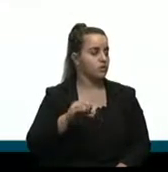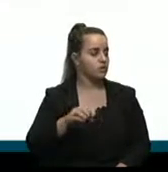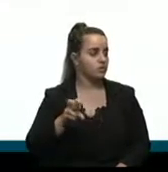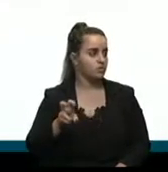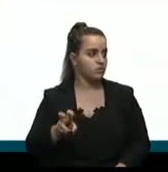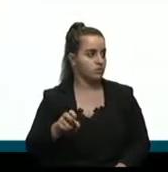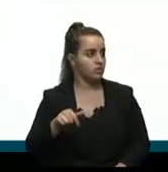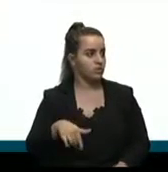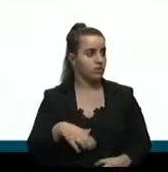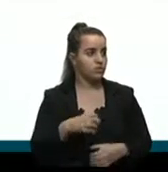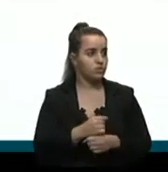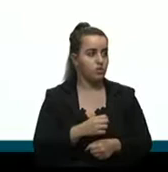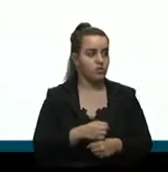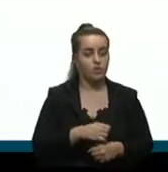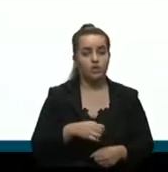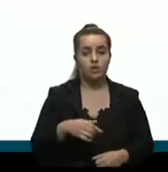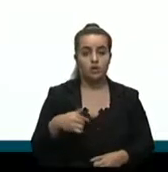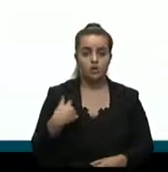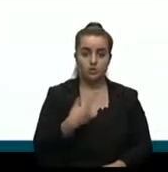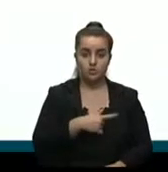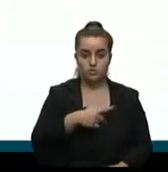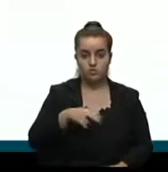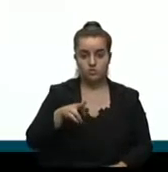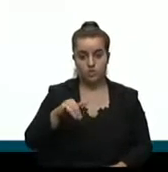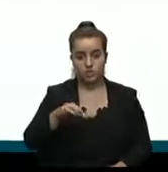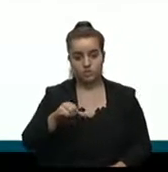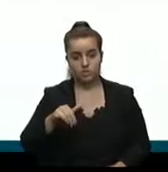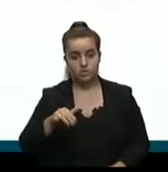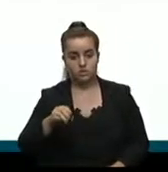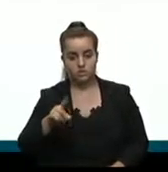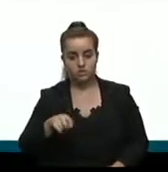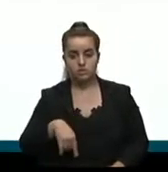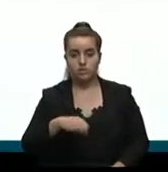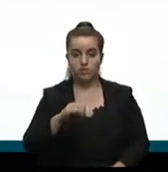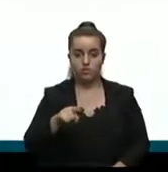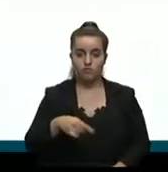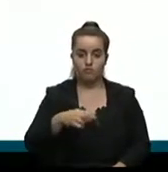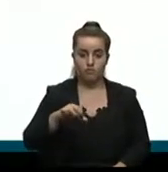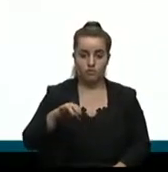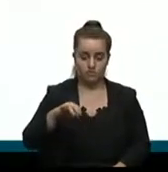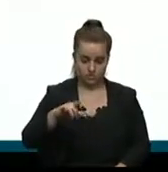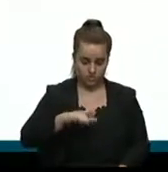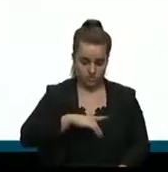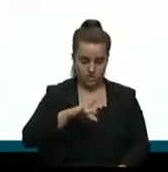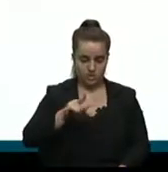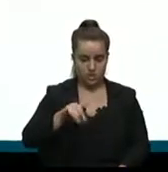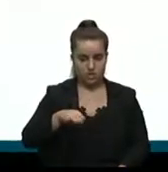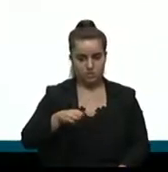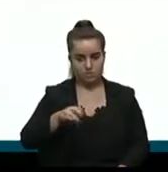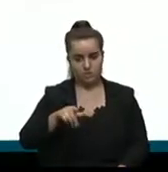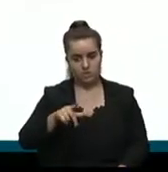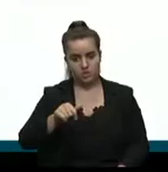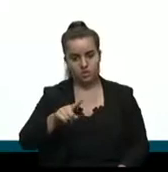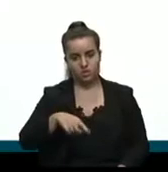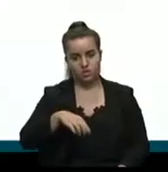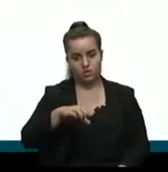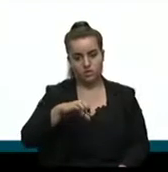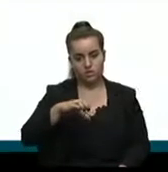Isso, mais a nossa precisão, 0,90, nos dá um lambda de